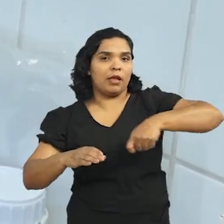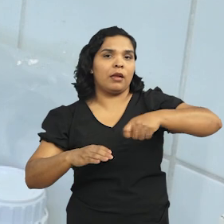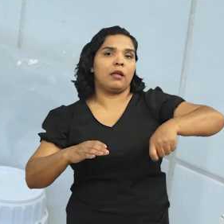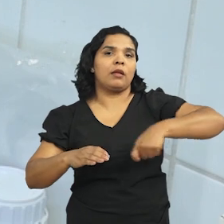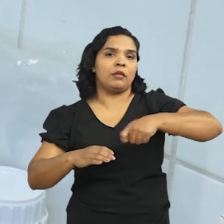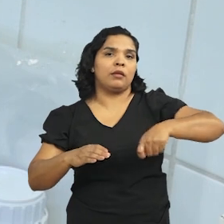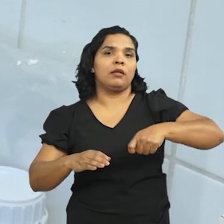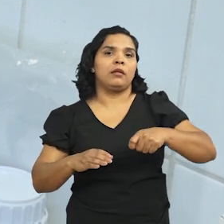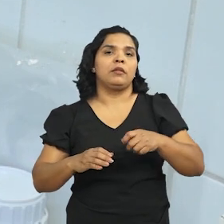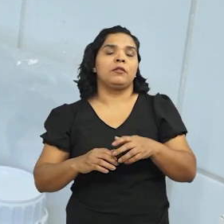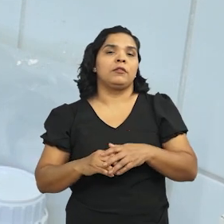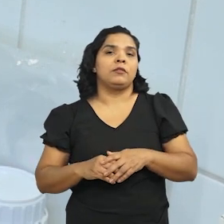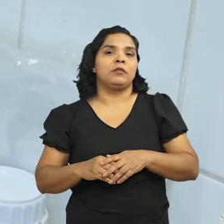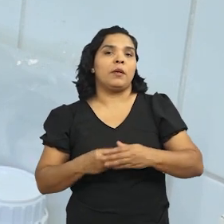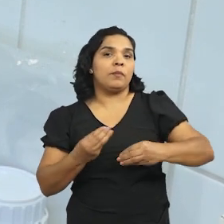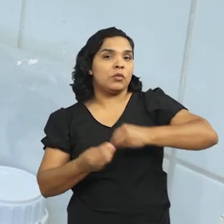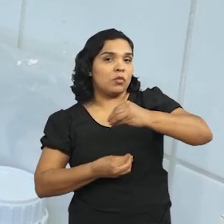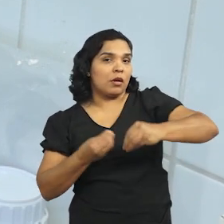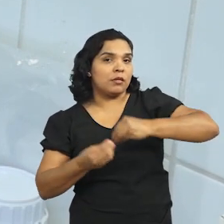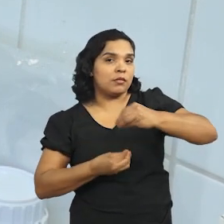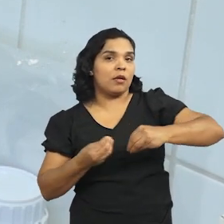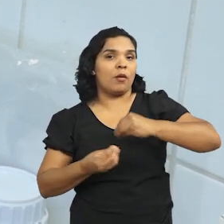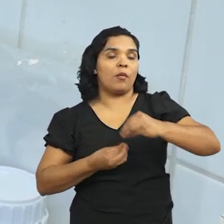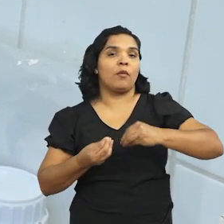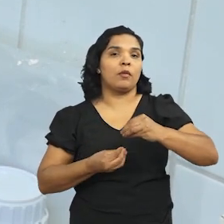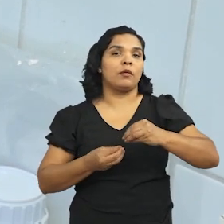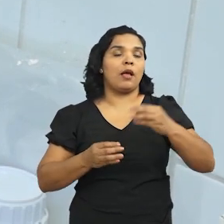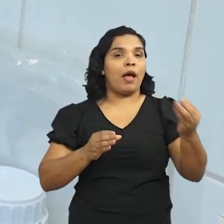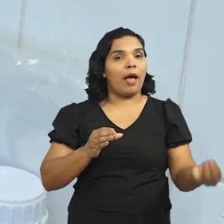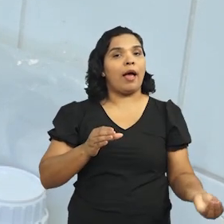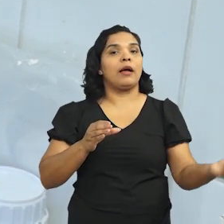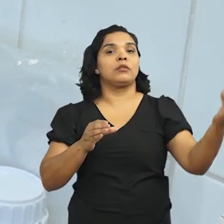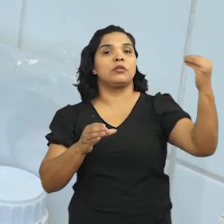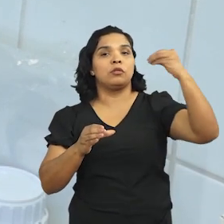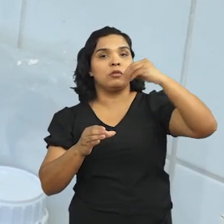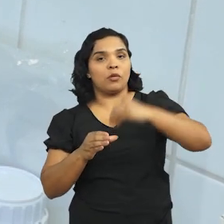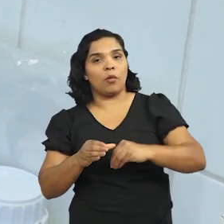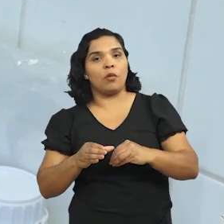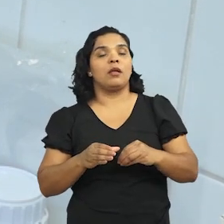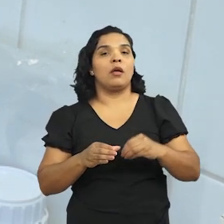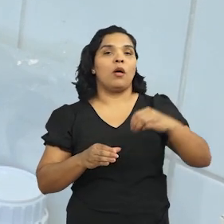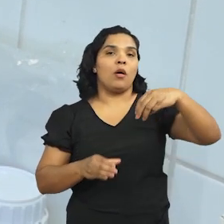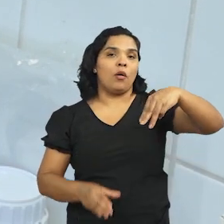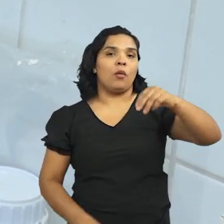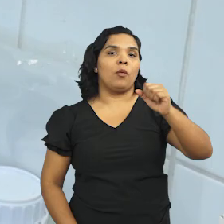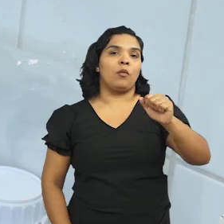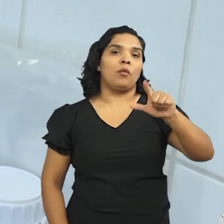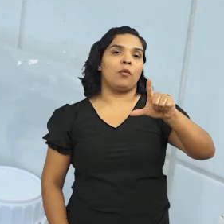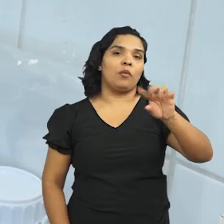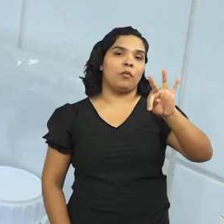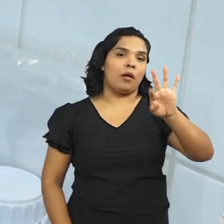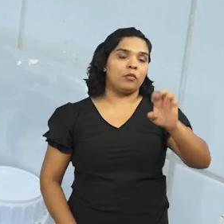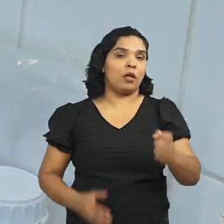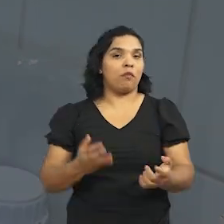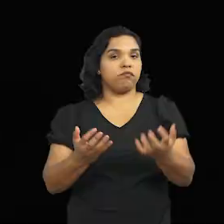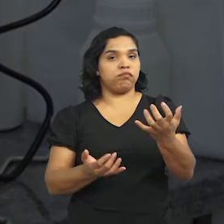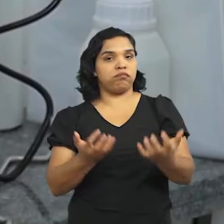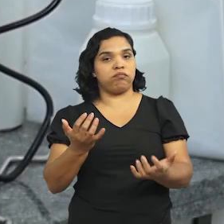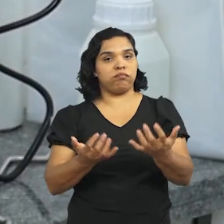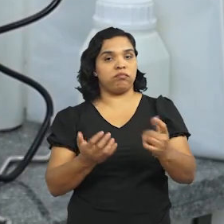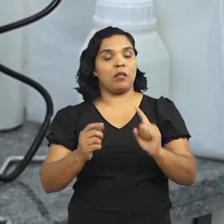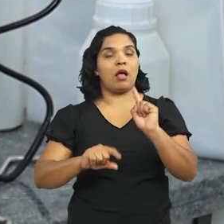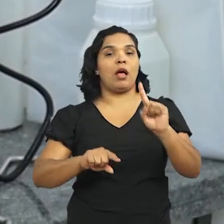gente faz o processo de braçagem, de mosturação, que é quando a gente adiciona o lúpulo, adiciona o